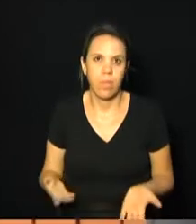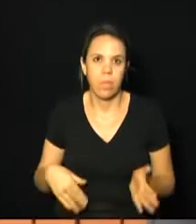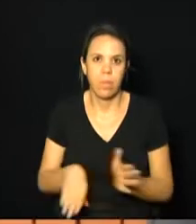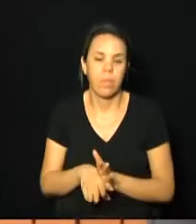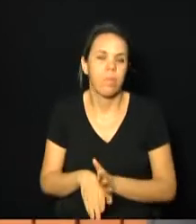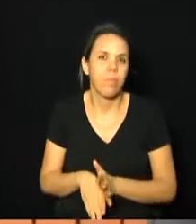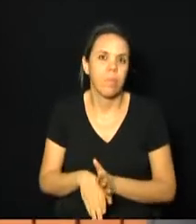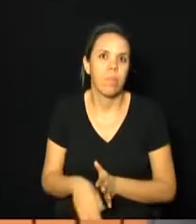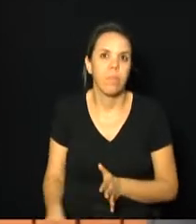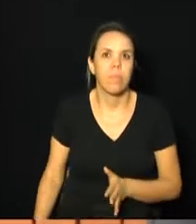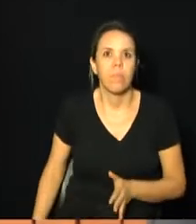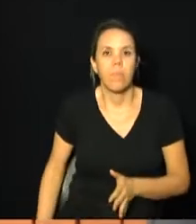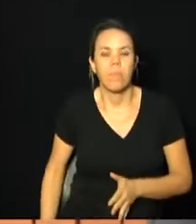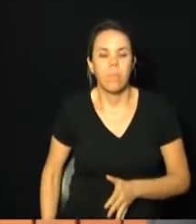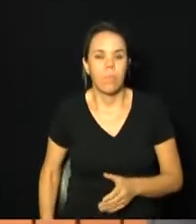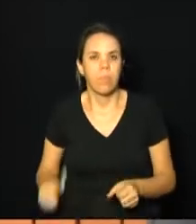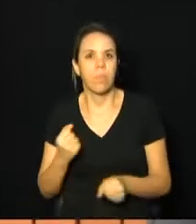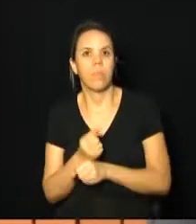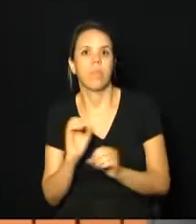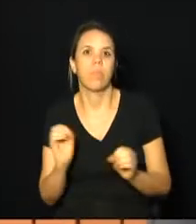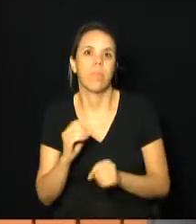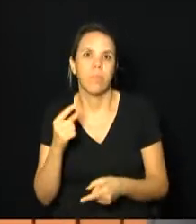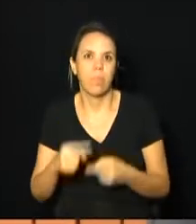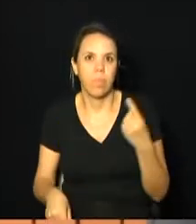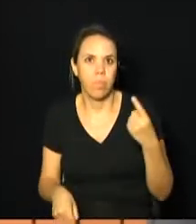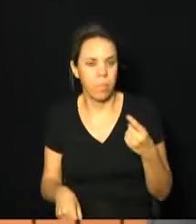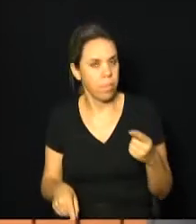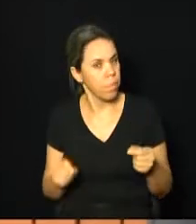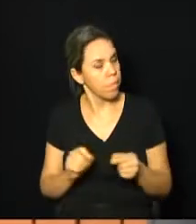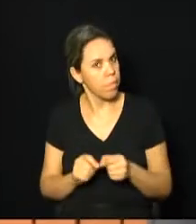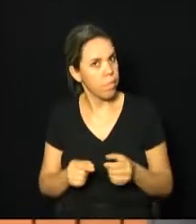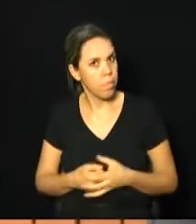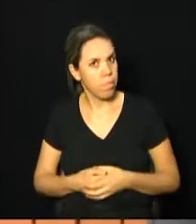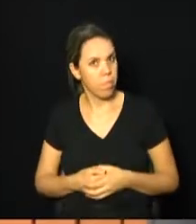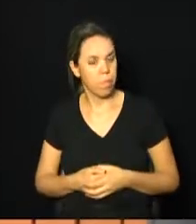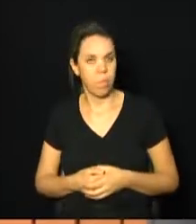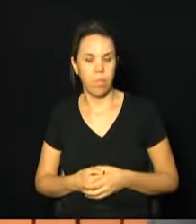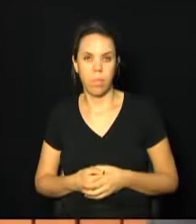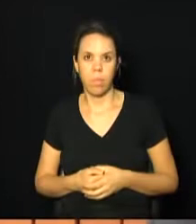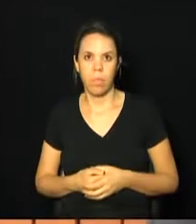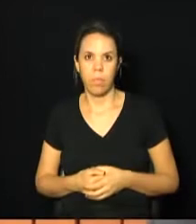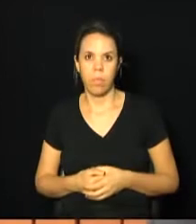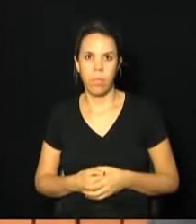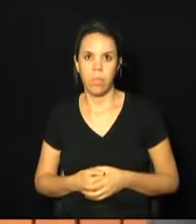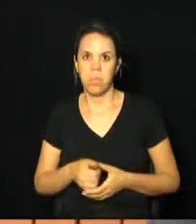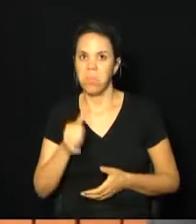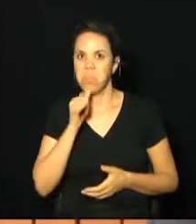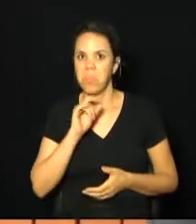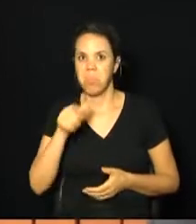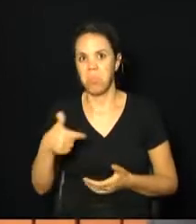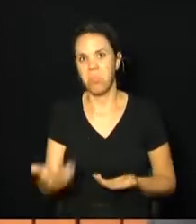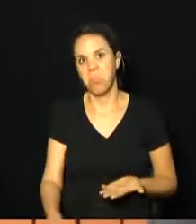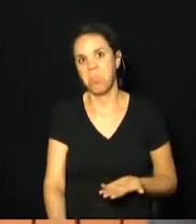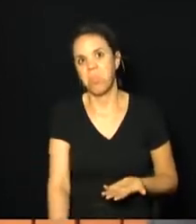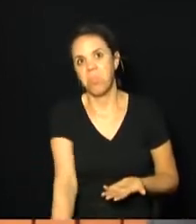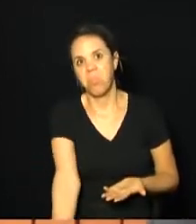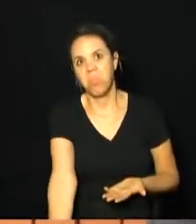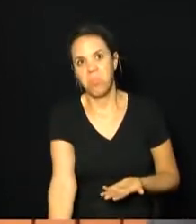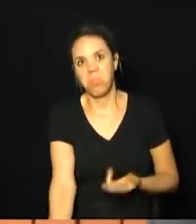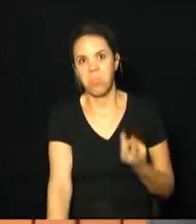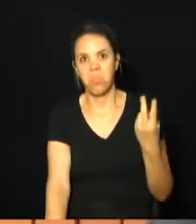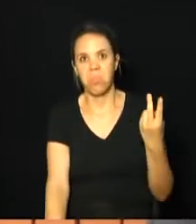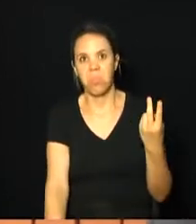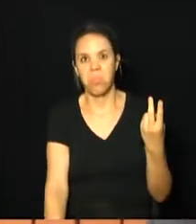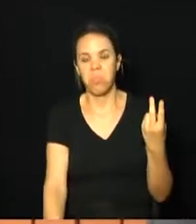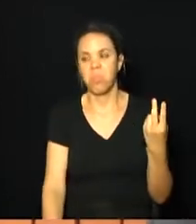Atuou, não se constrói mais nada e se proíbe de fazer. Mas vai lá à toa, depois passa 2, 3